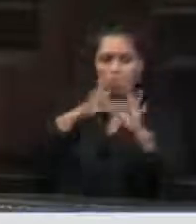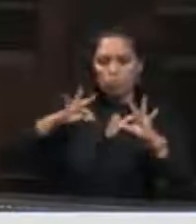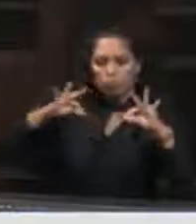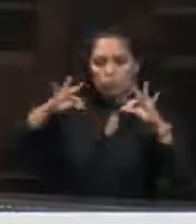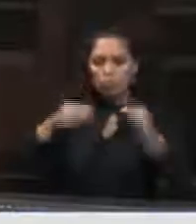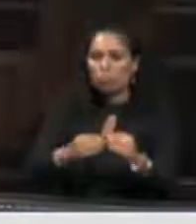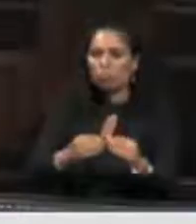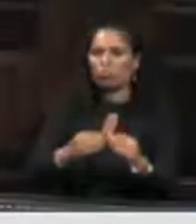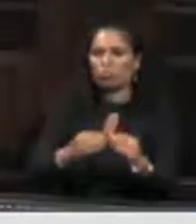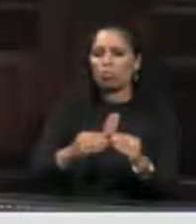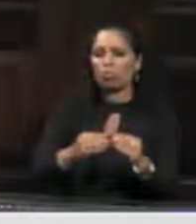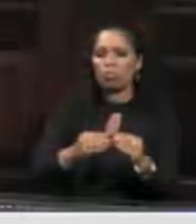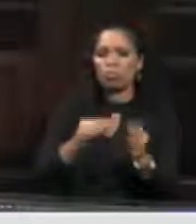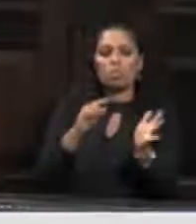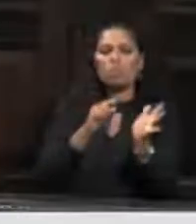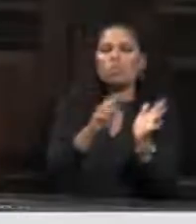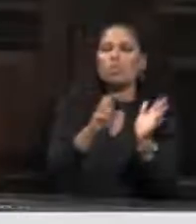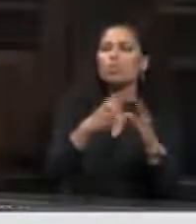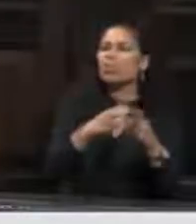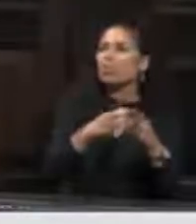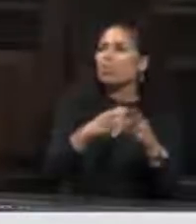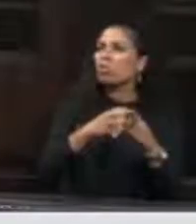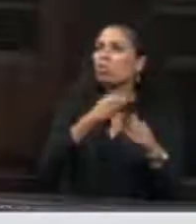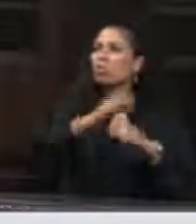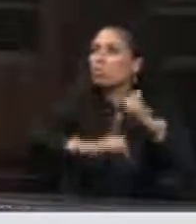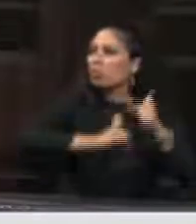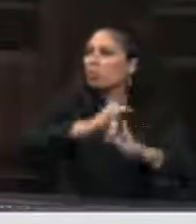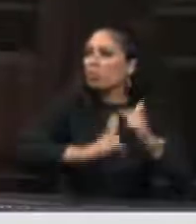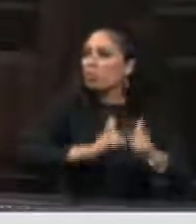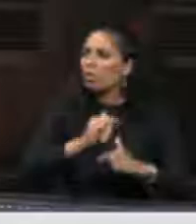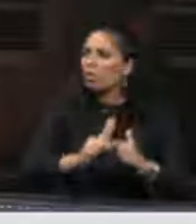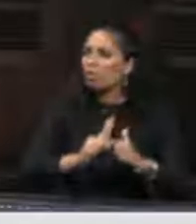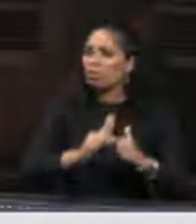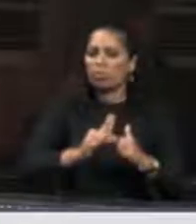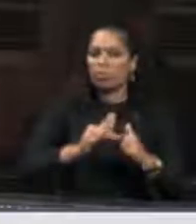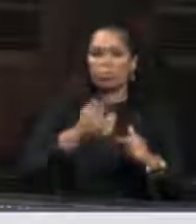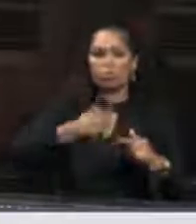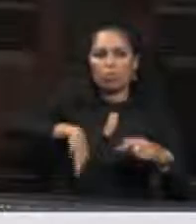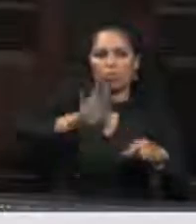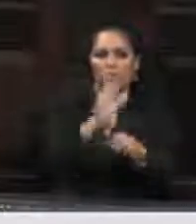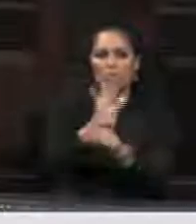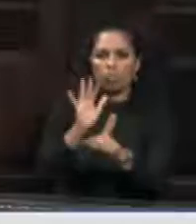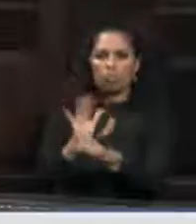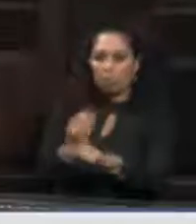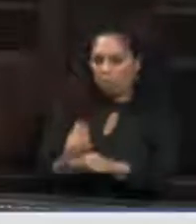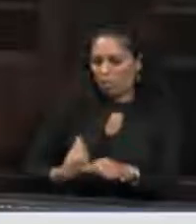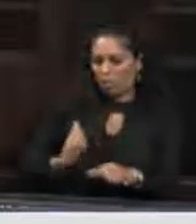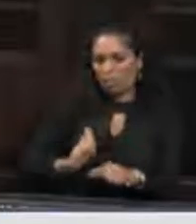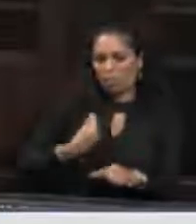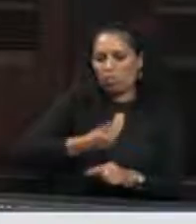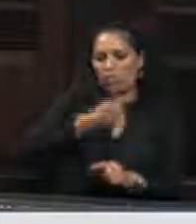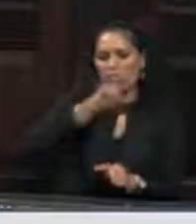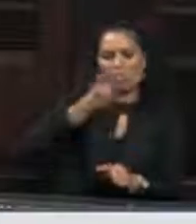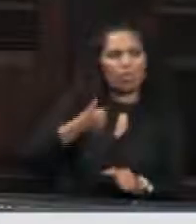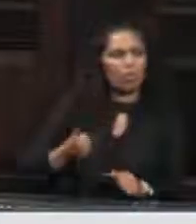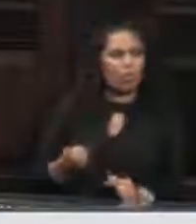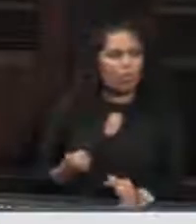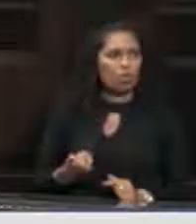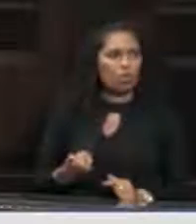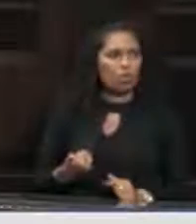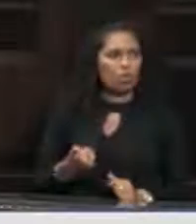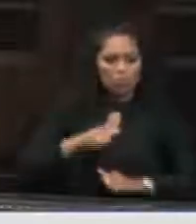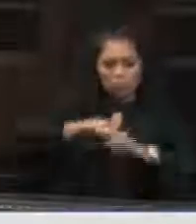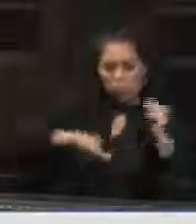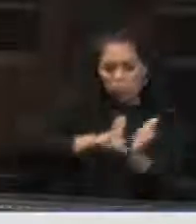reivindicações legítimas. É isso que esta casa aqui tem que garantir: a preservação e melhoria